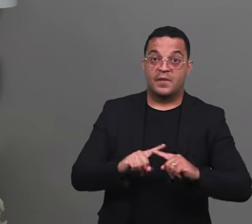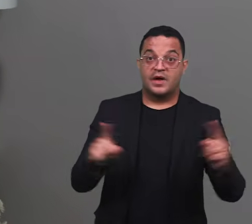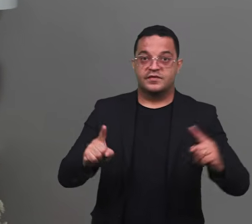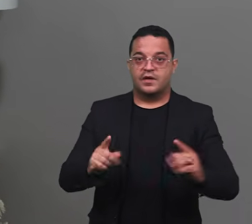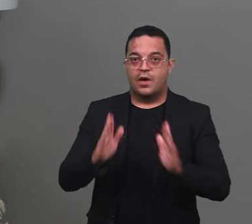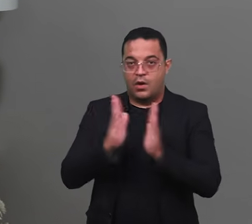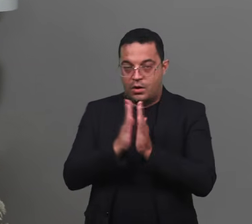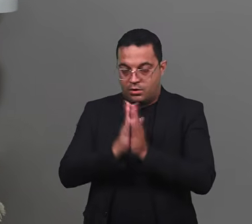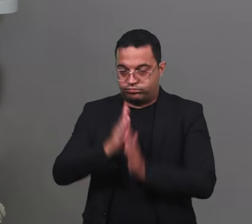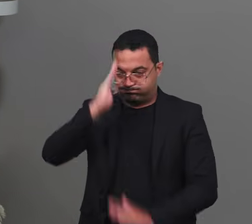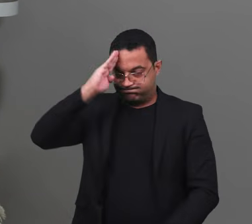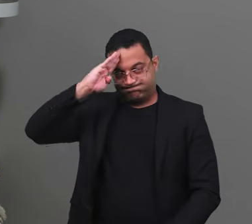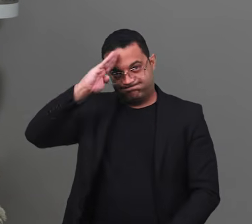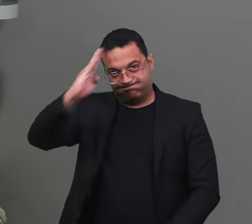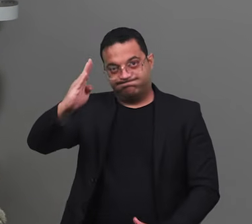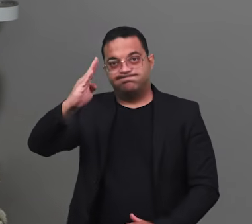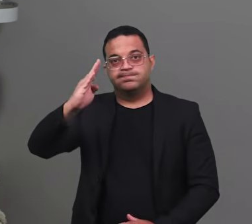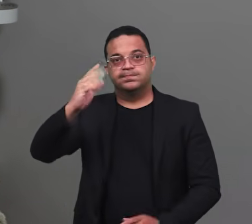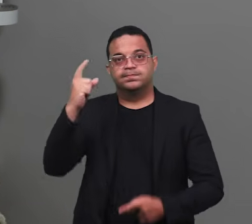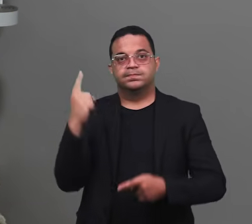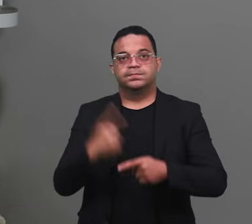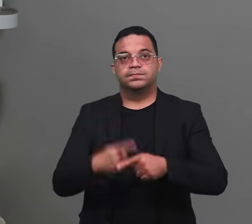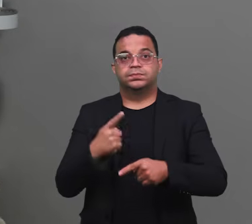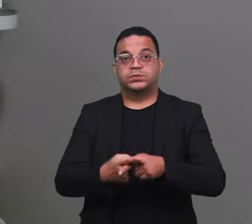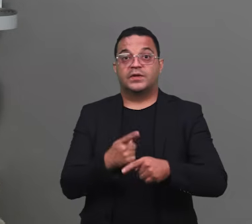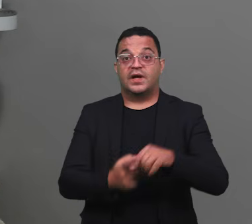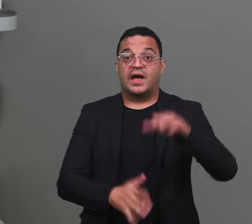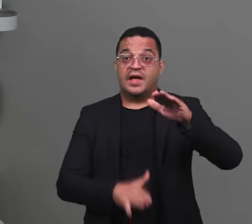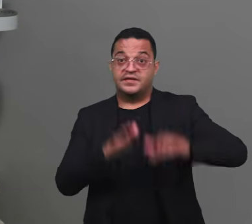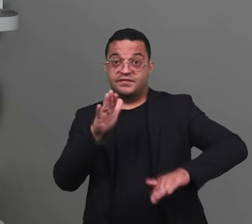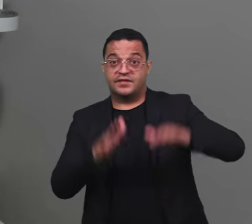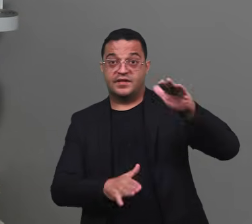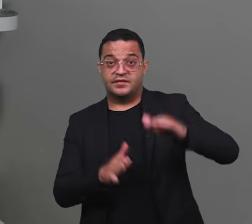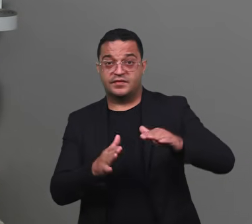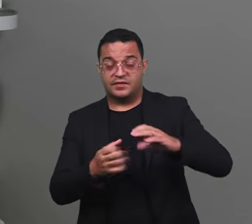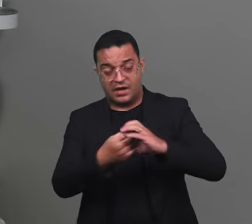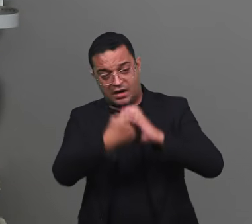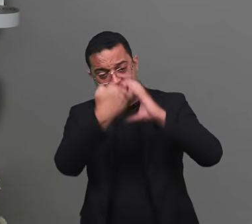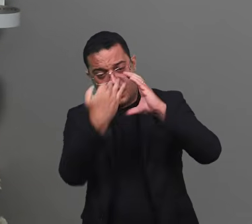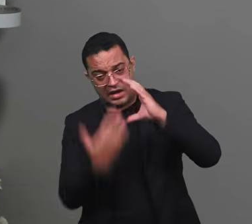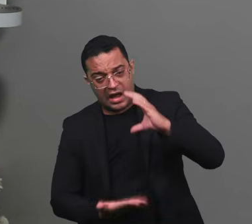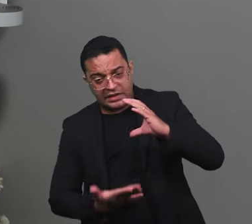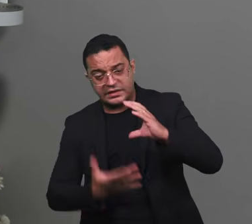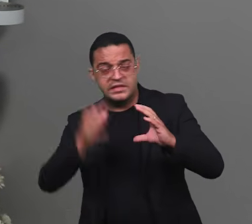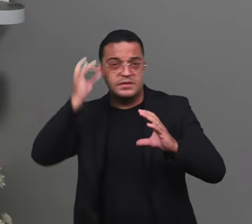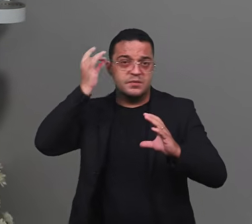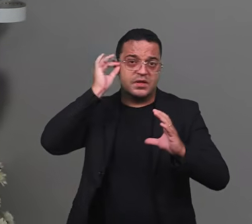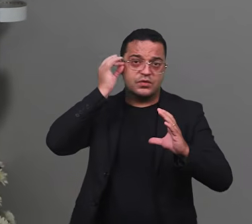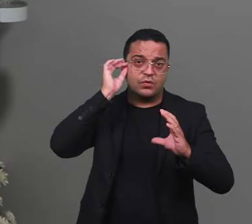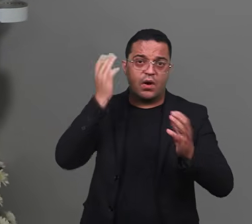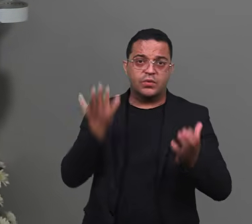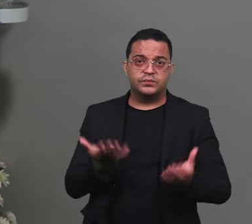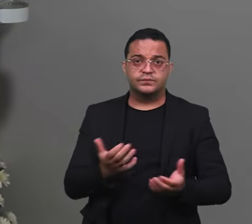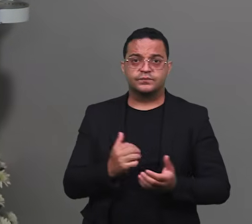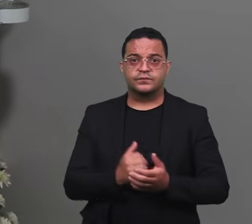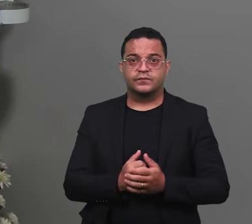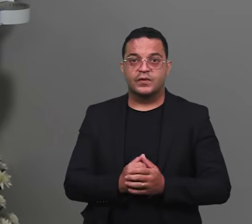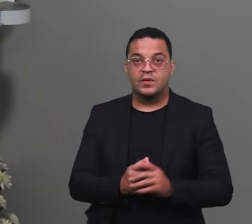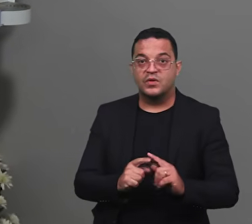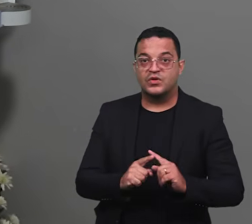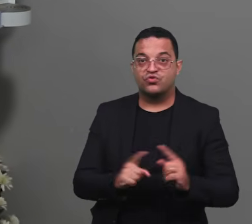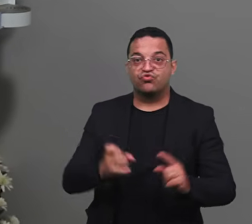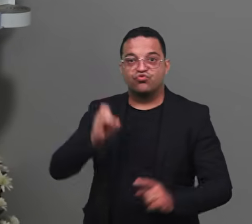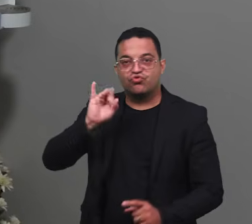a oração ela é fundamental porque existem questões que são de caráter espiritual. E